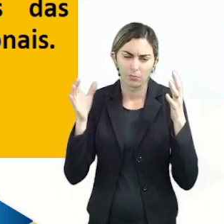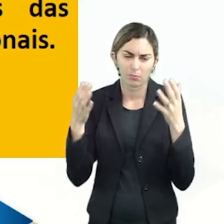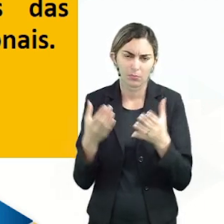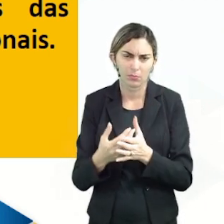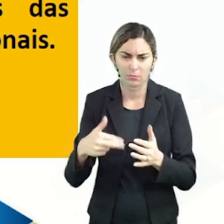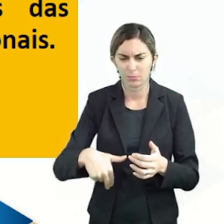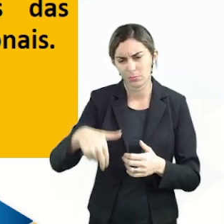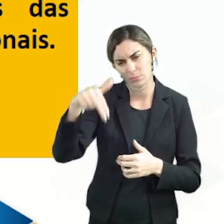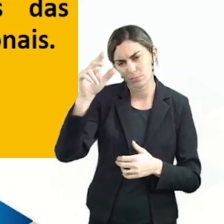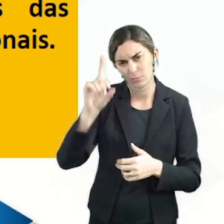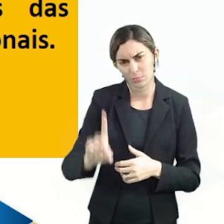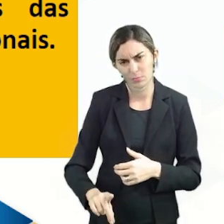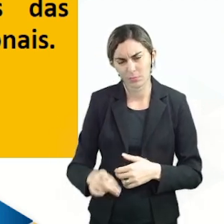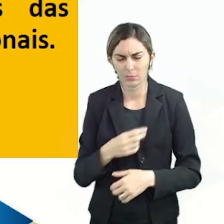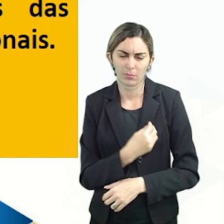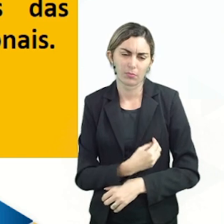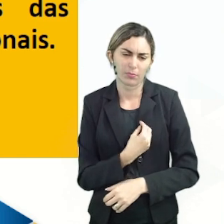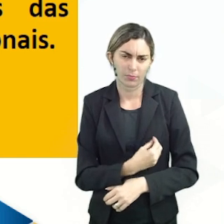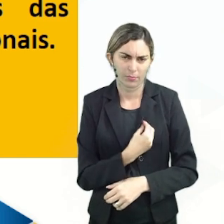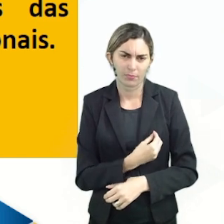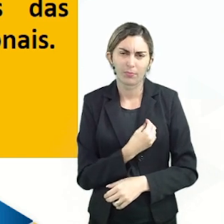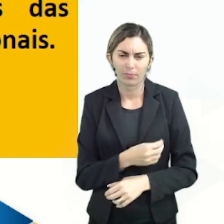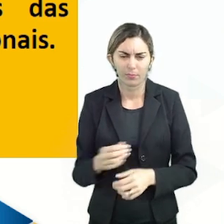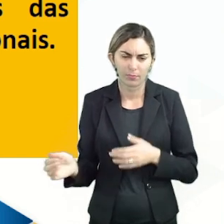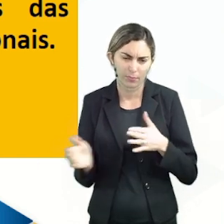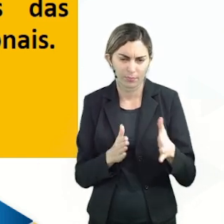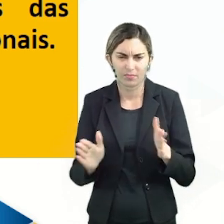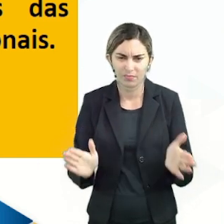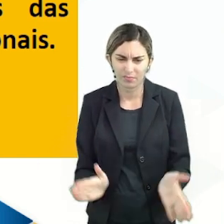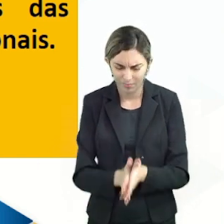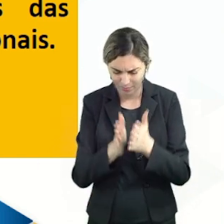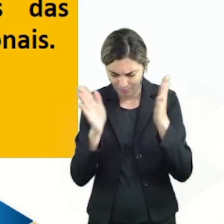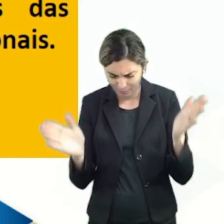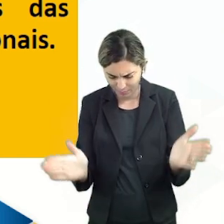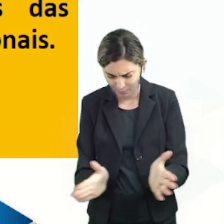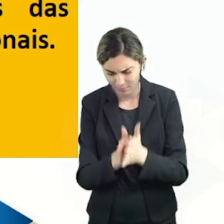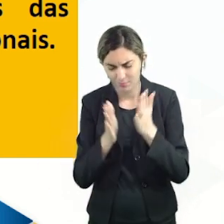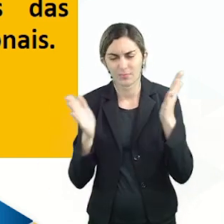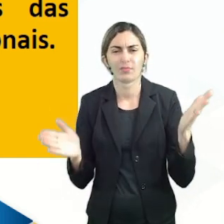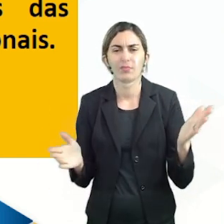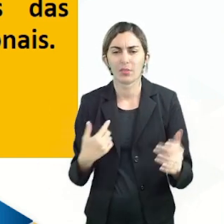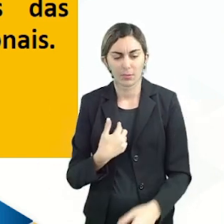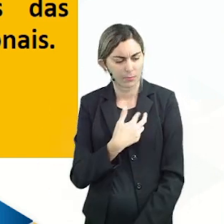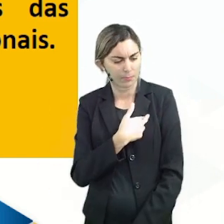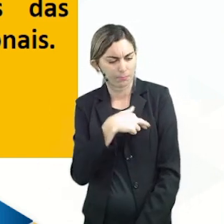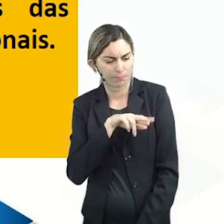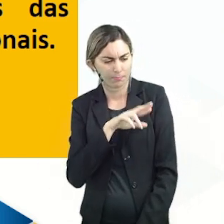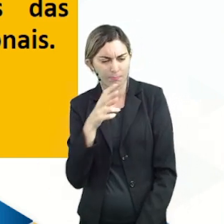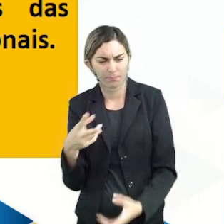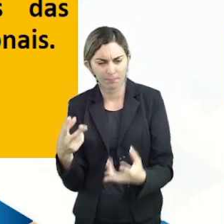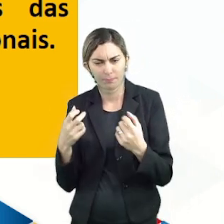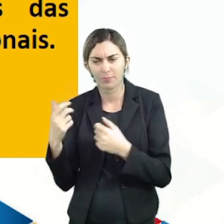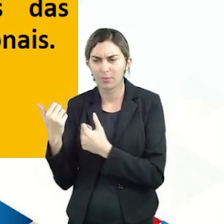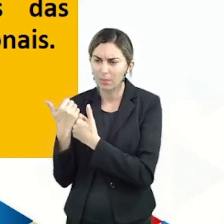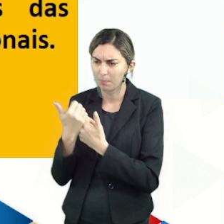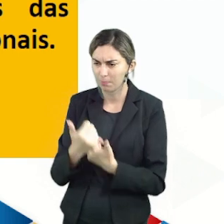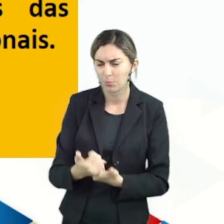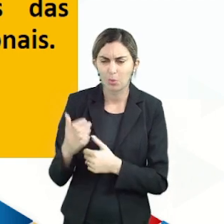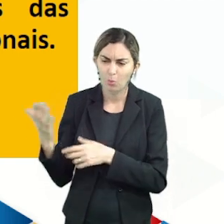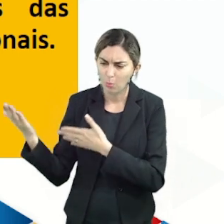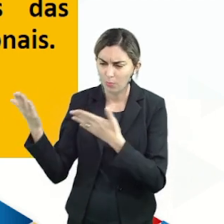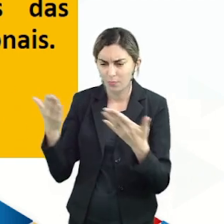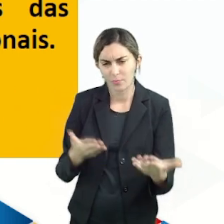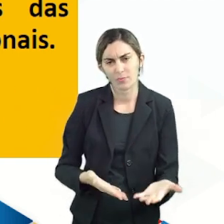do Nordeste que viviam em situação de miséria. O religioso recebia apoio e convites